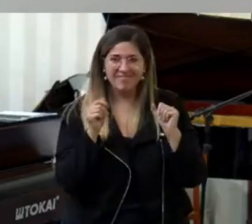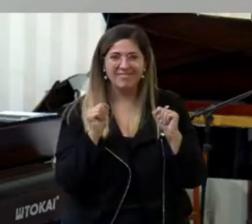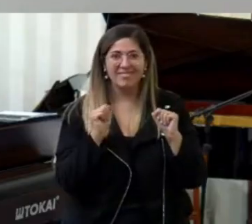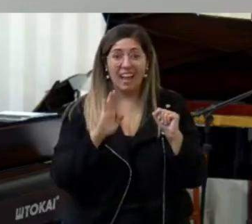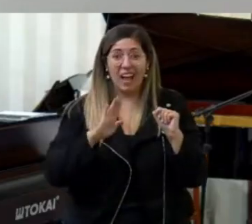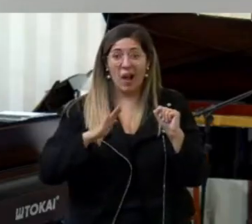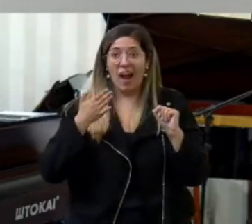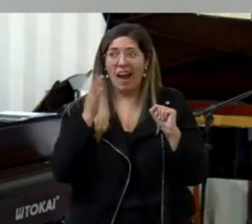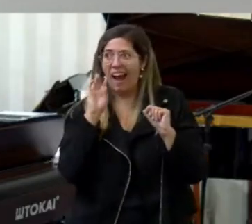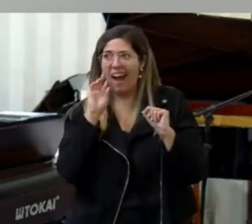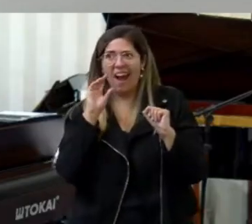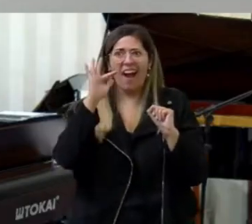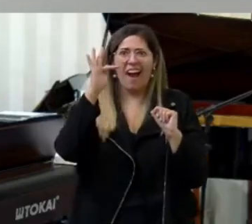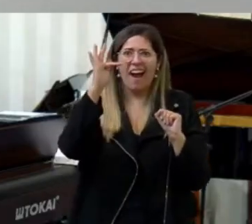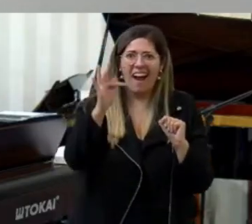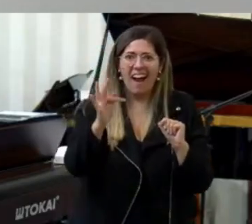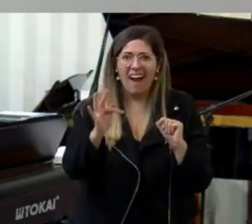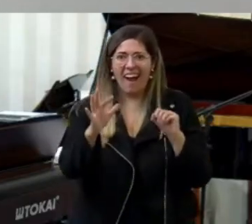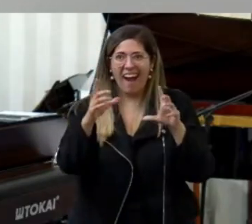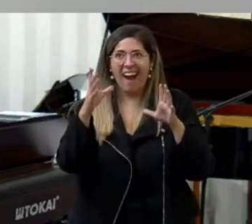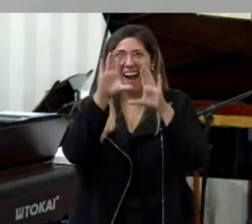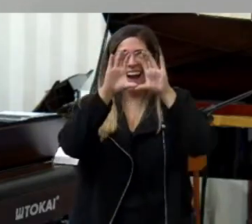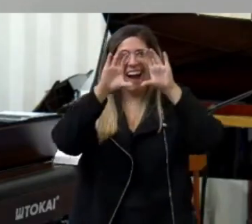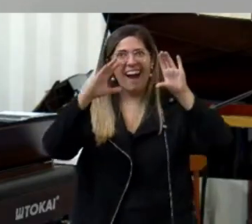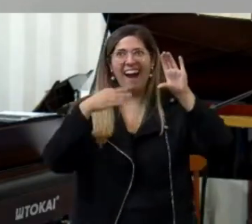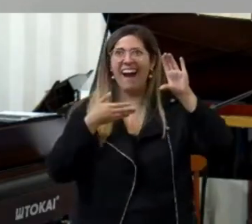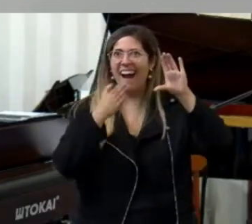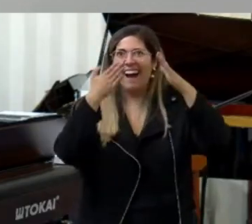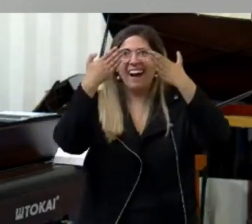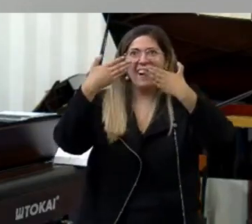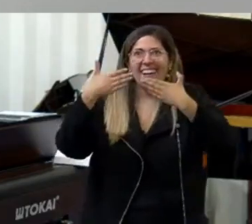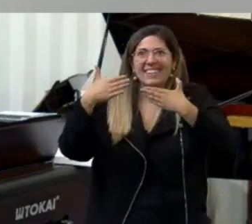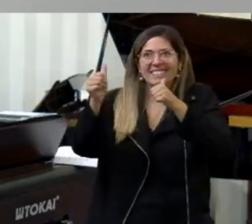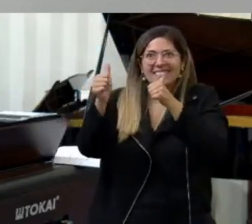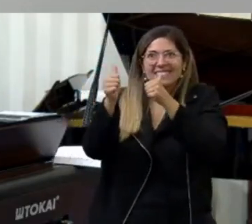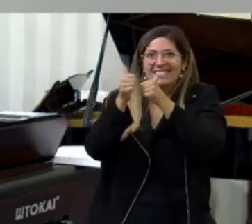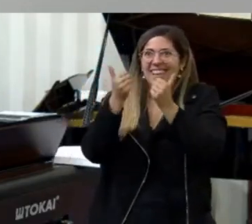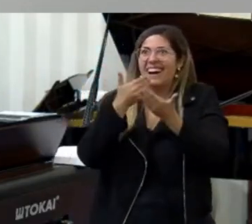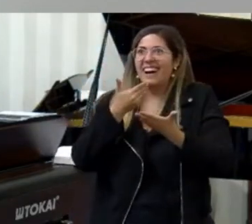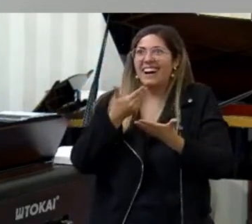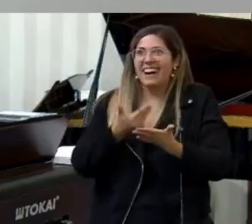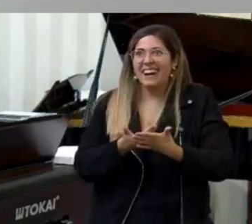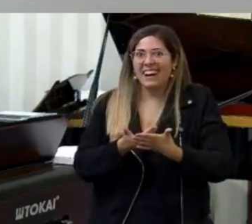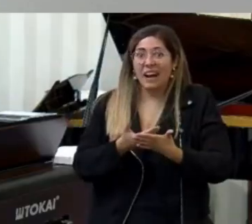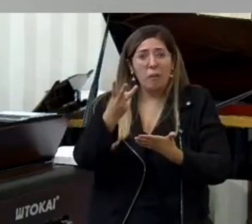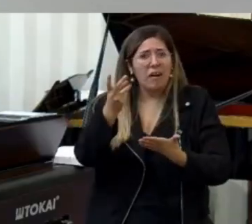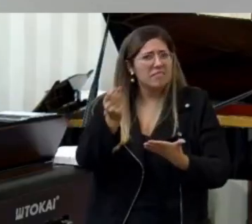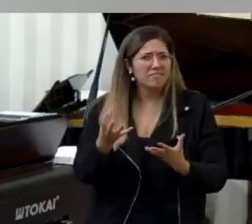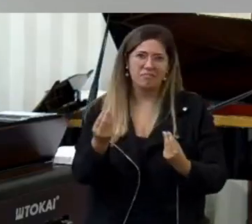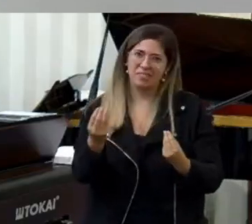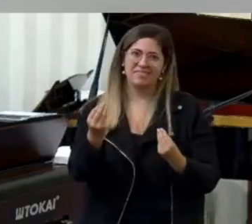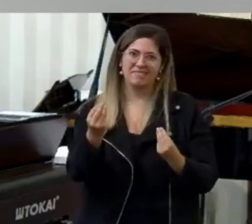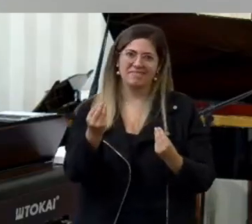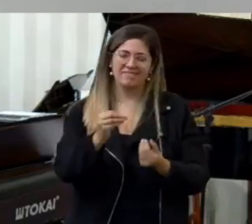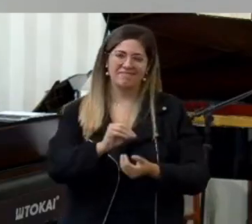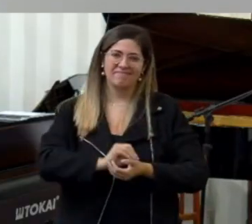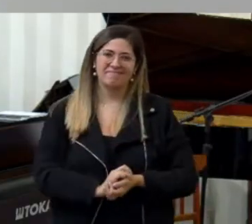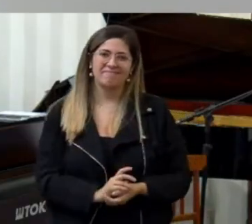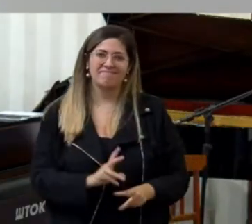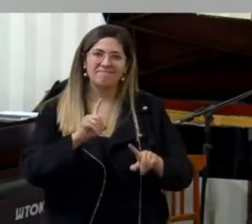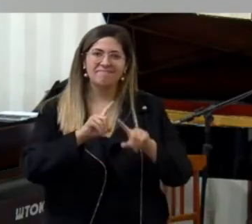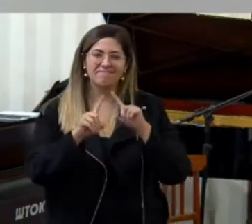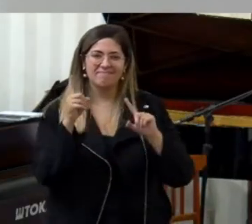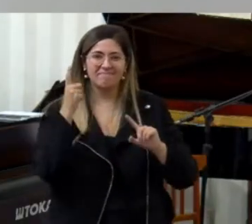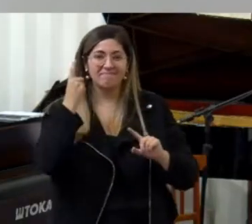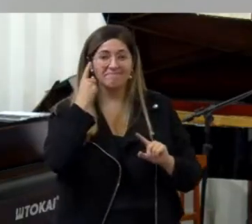a eternidade lhe seja uma realidade na presença de Deus? Quantos? É sobre